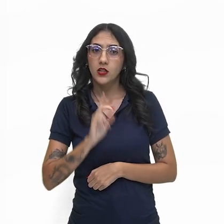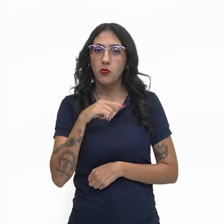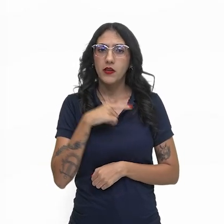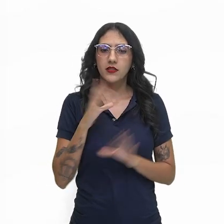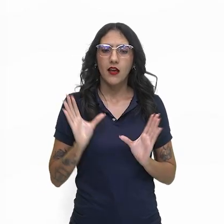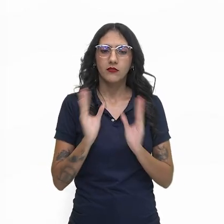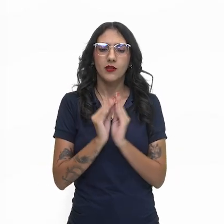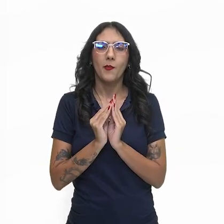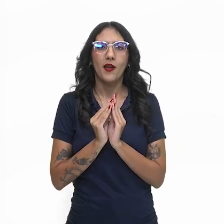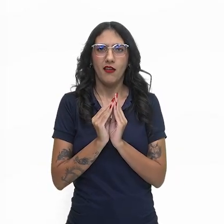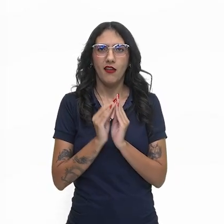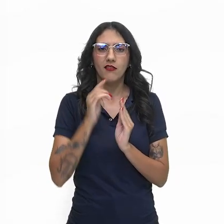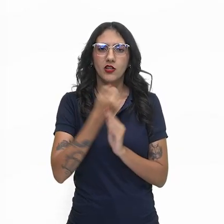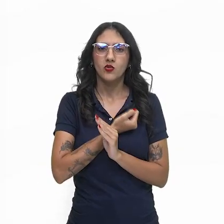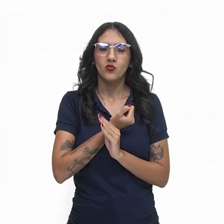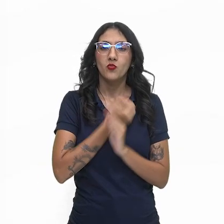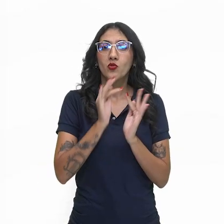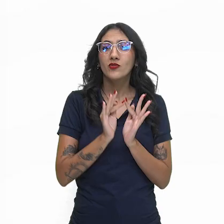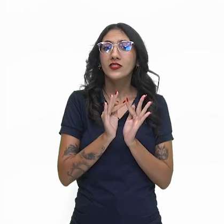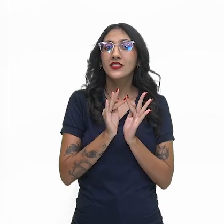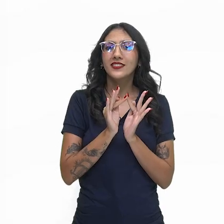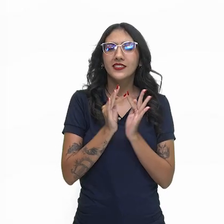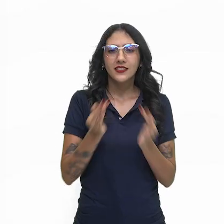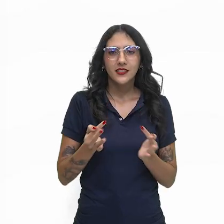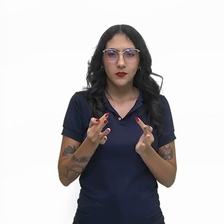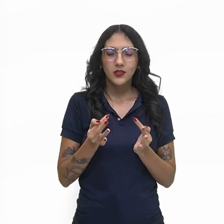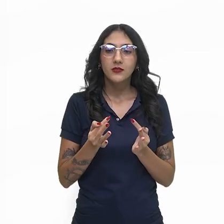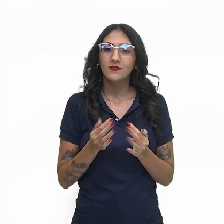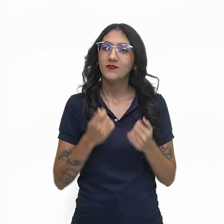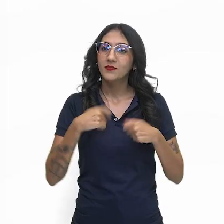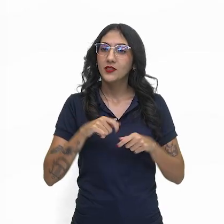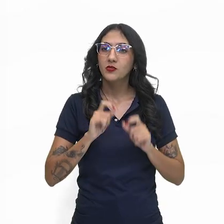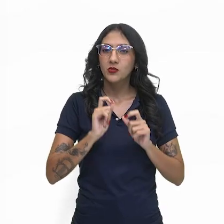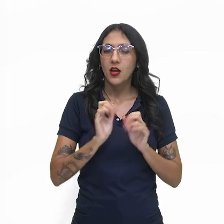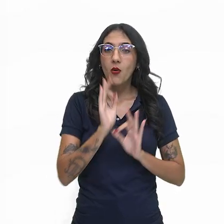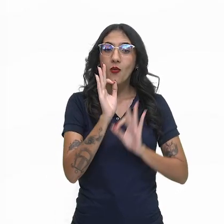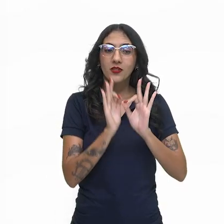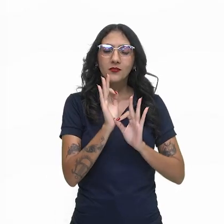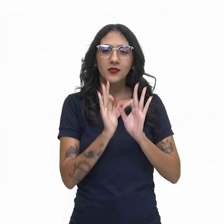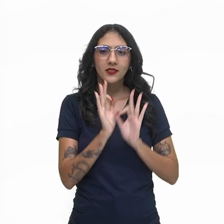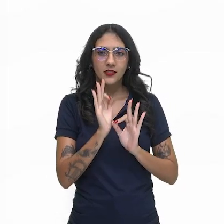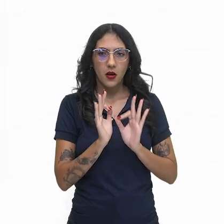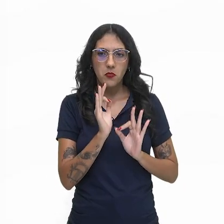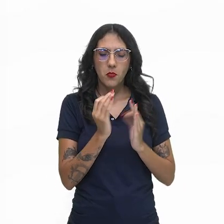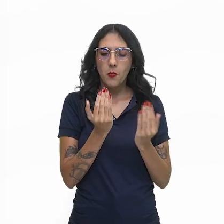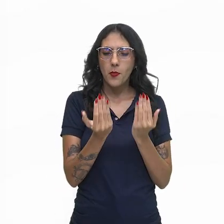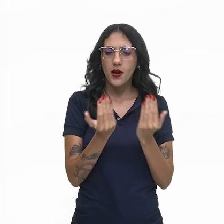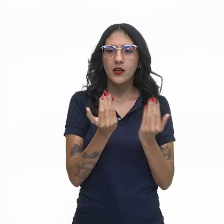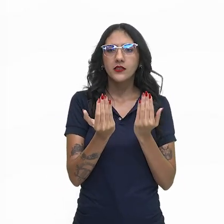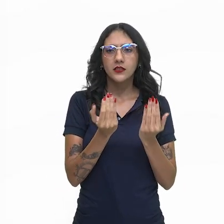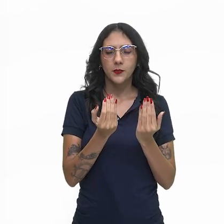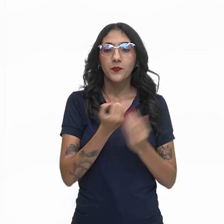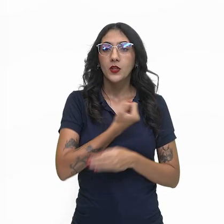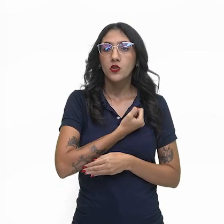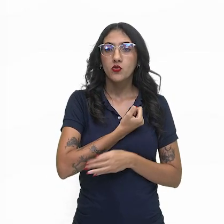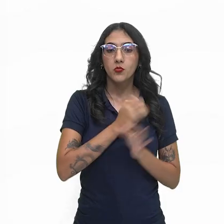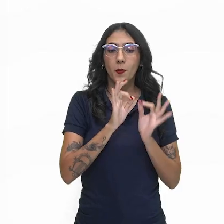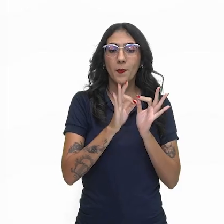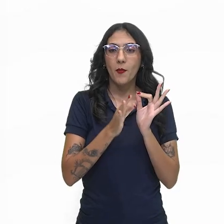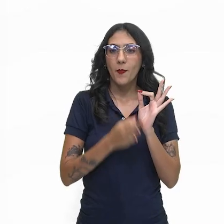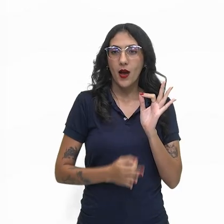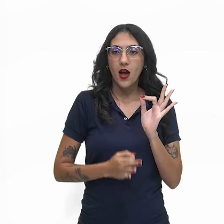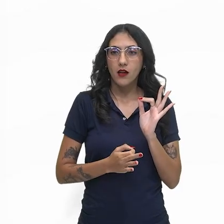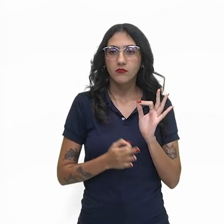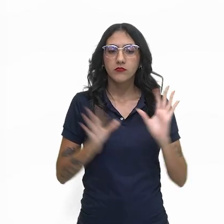arredondamento, você vai tratar de um processo de aproximação de um número para o